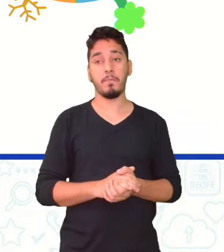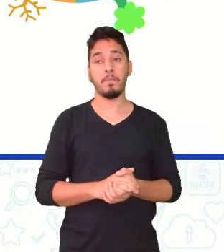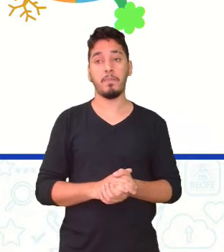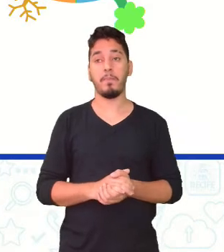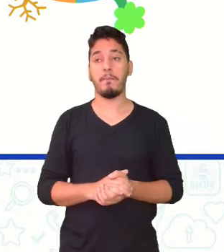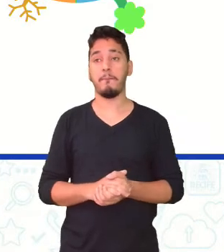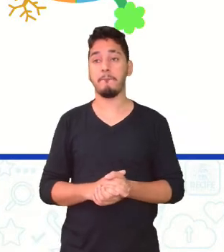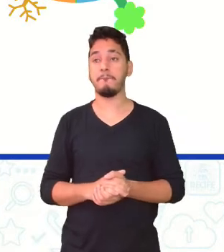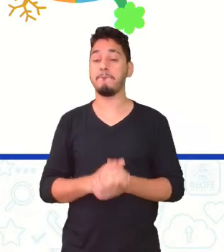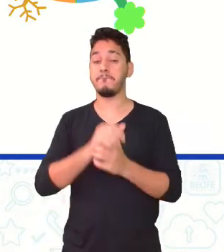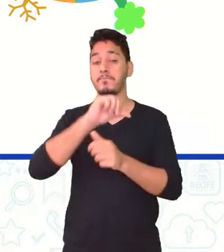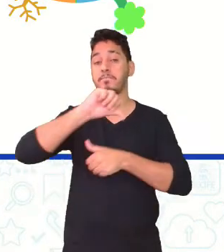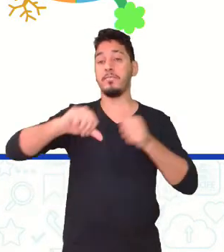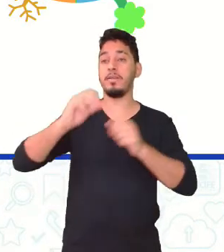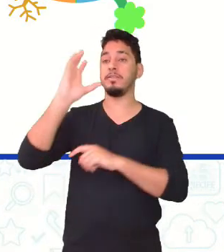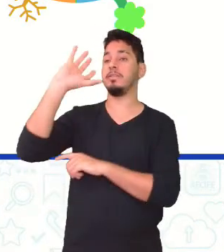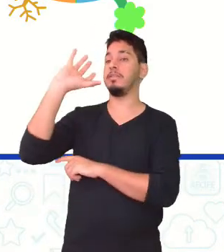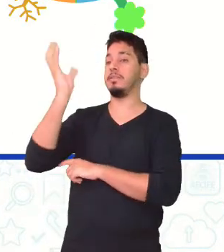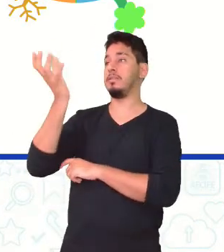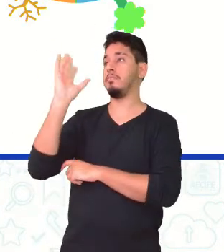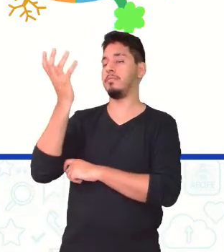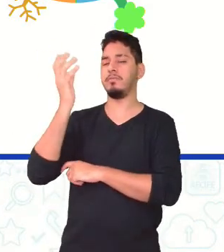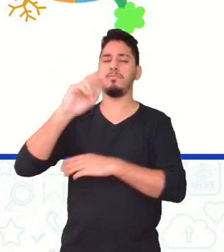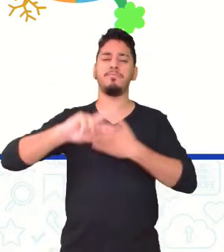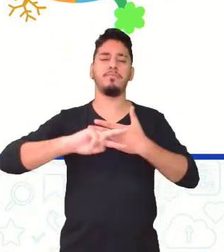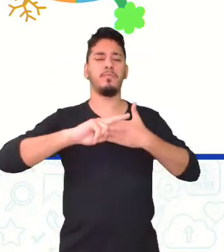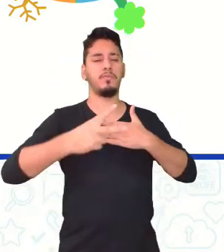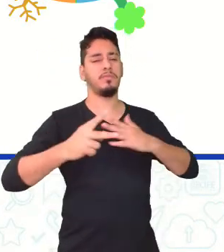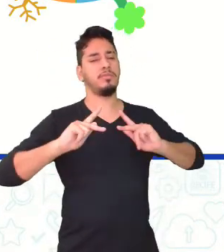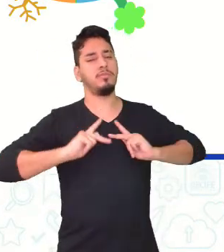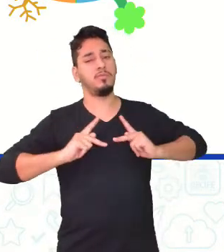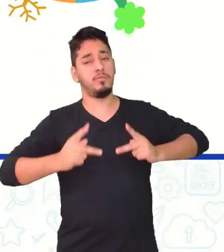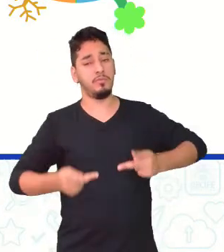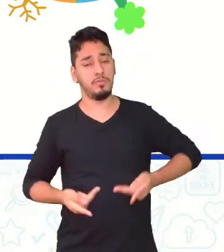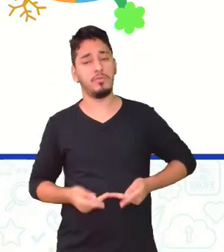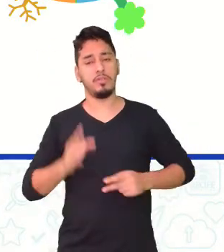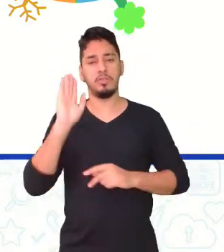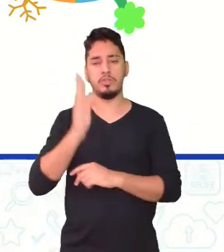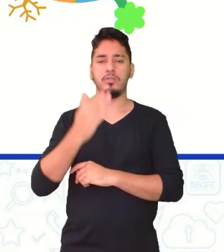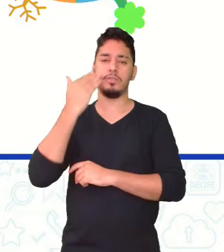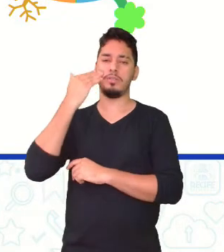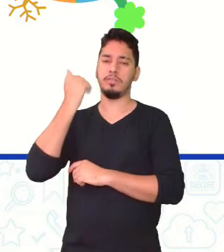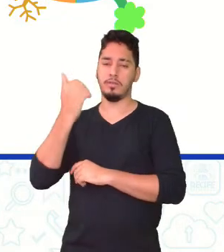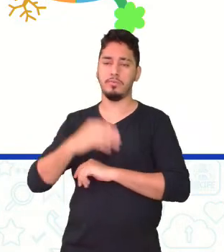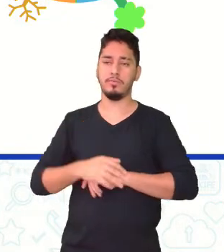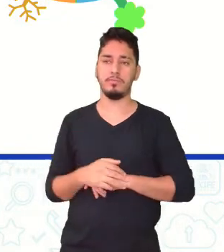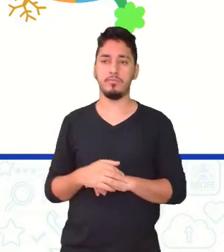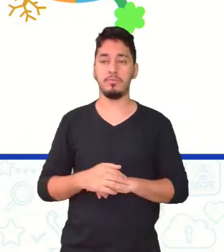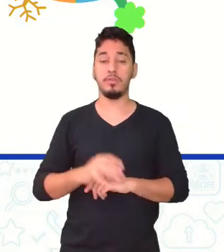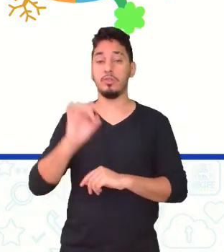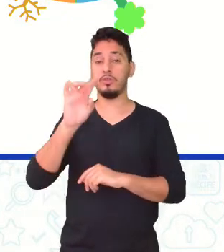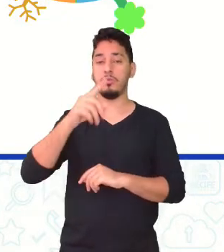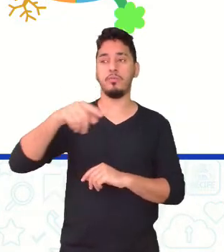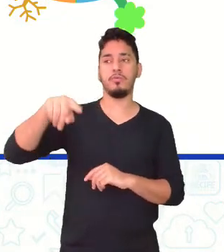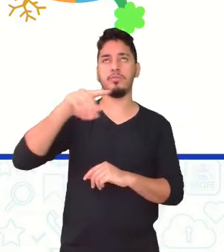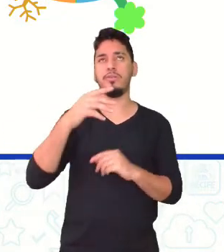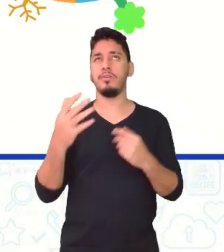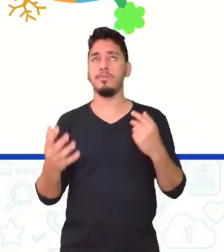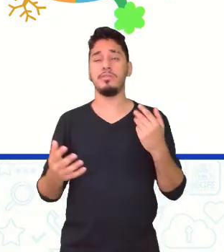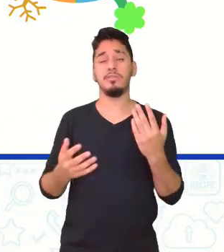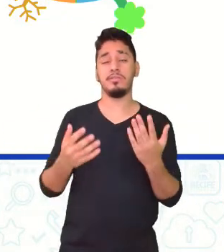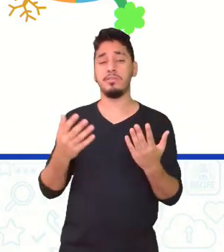importante. Mudanças climáticas, né? Consequências das atividades humanas ao longo do tempo, como a gente já sabe. E aí, só para você não